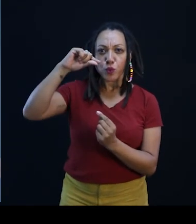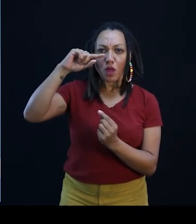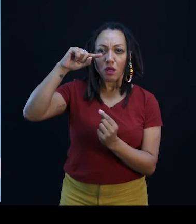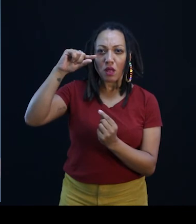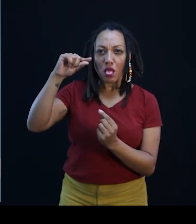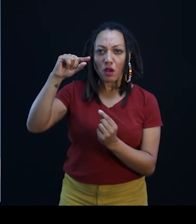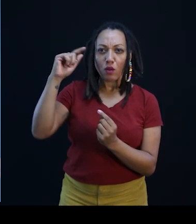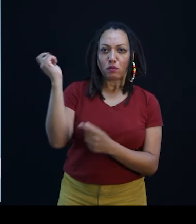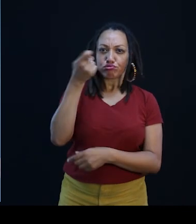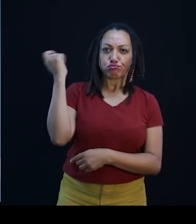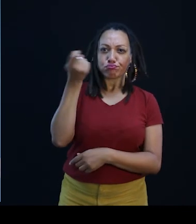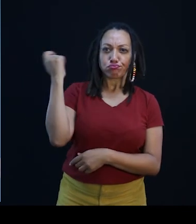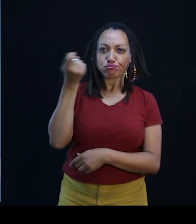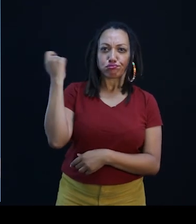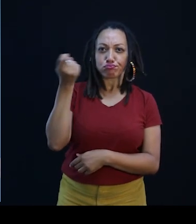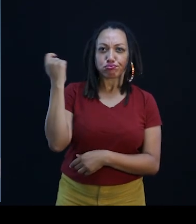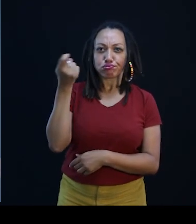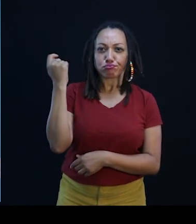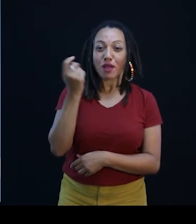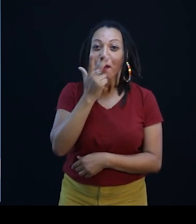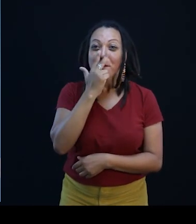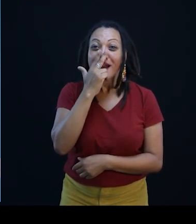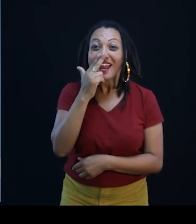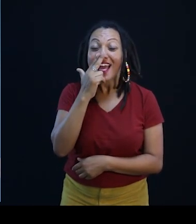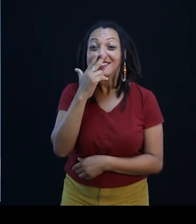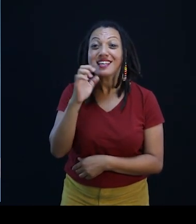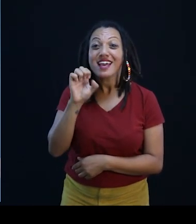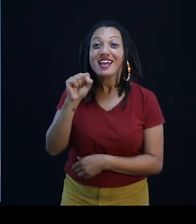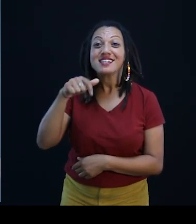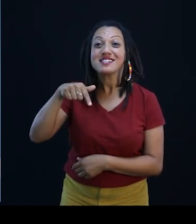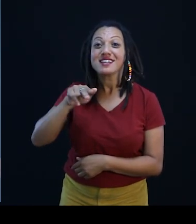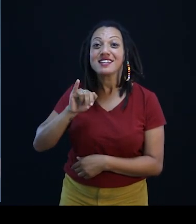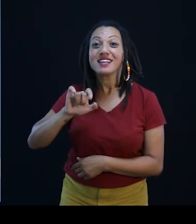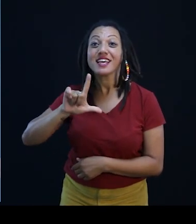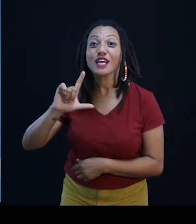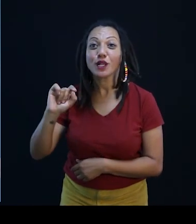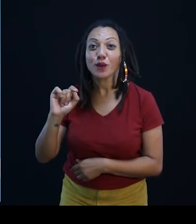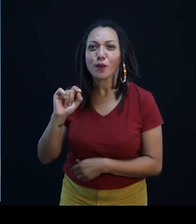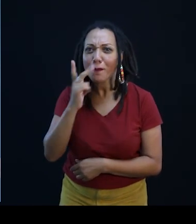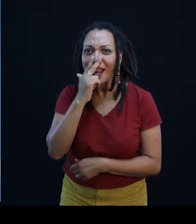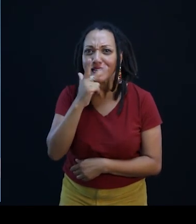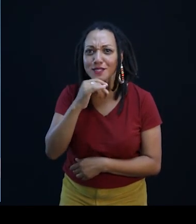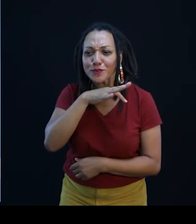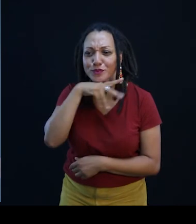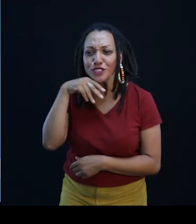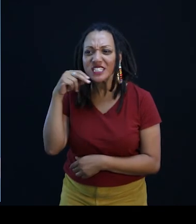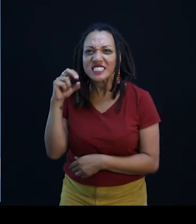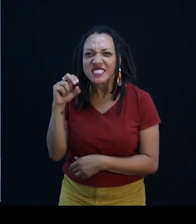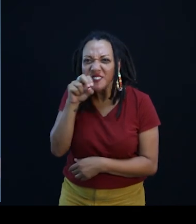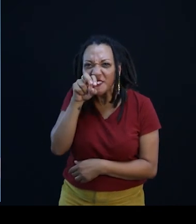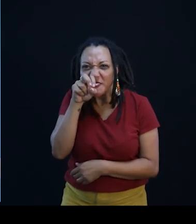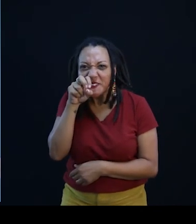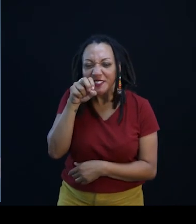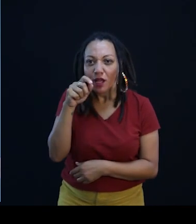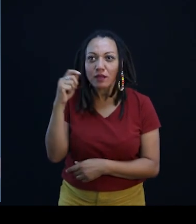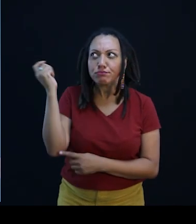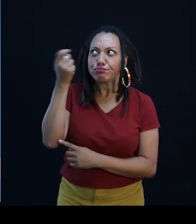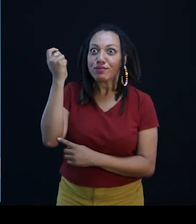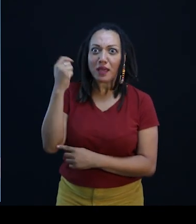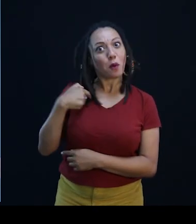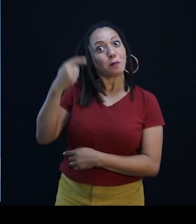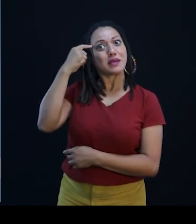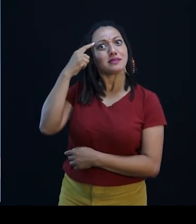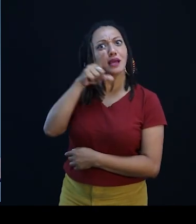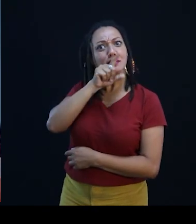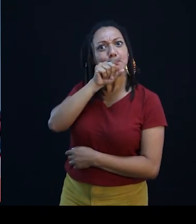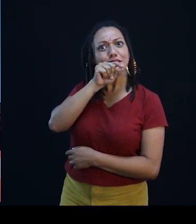O que parece isso aqui? Um esquilo. Um esquilo, é verdade, parece um esquilo também. Eu ia falar um passarinho, mas acho que parece mais um esquilo do que um passarinho,